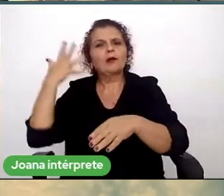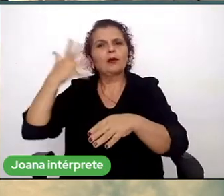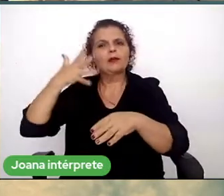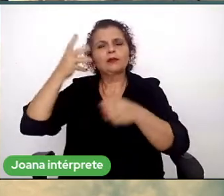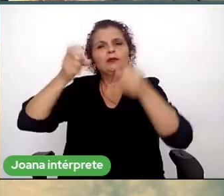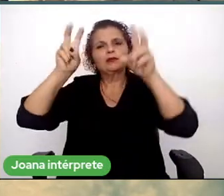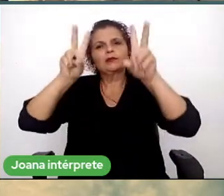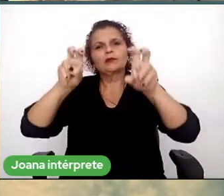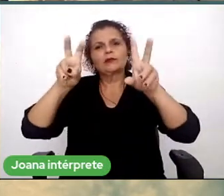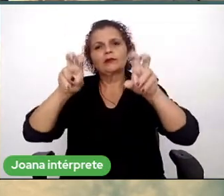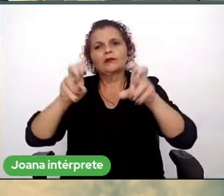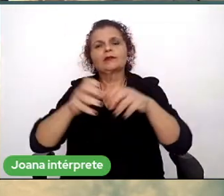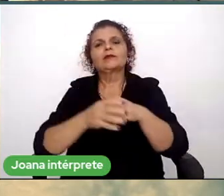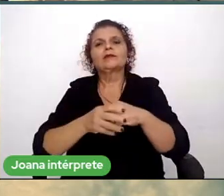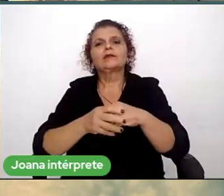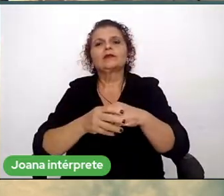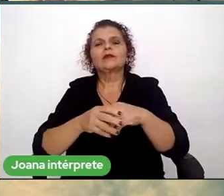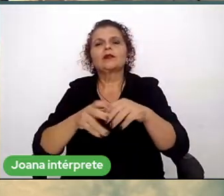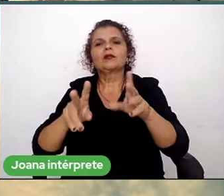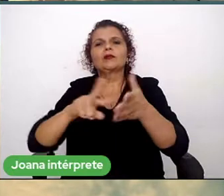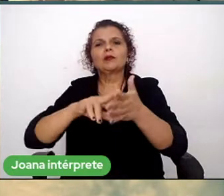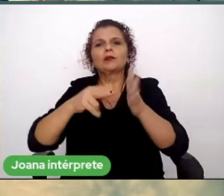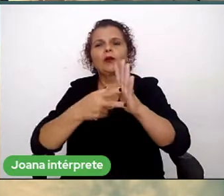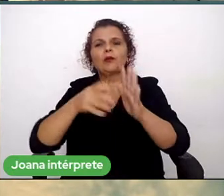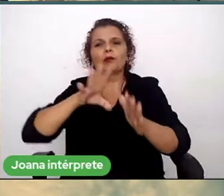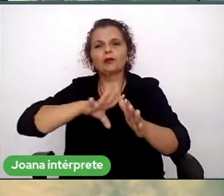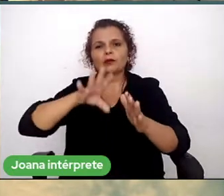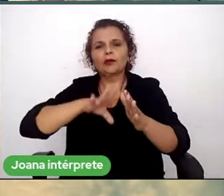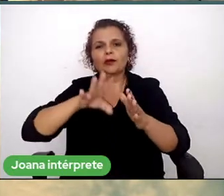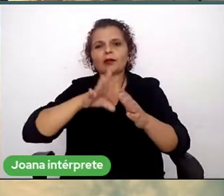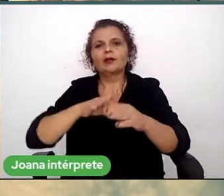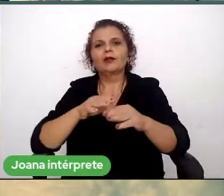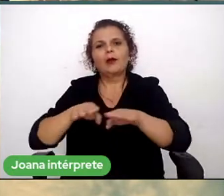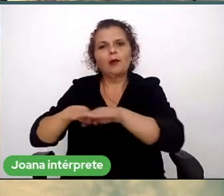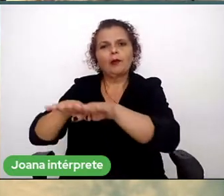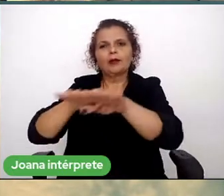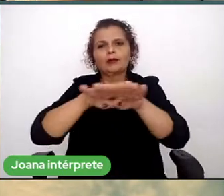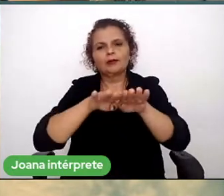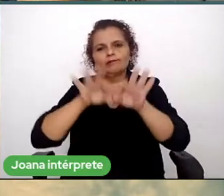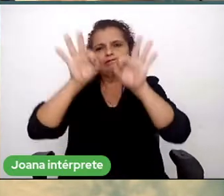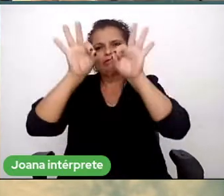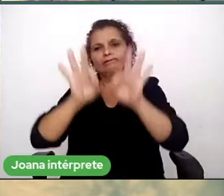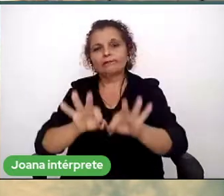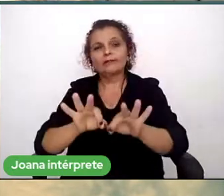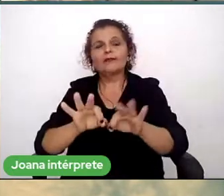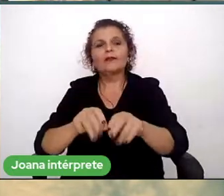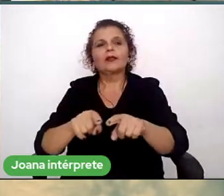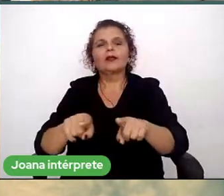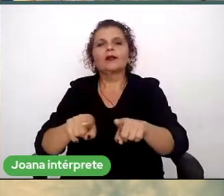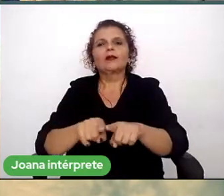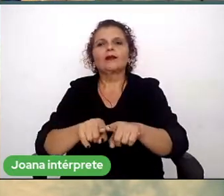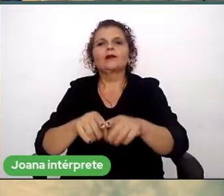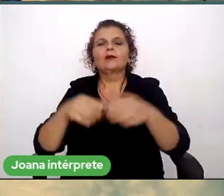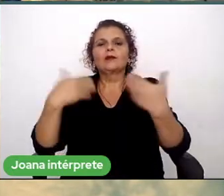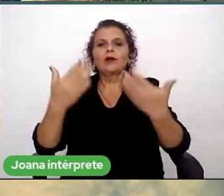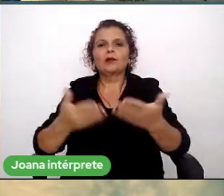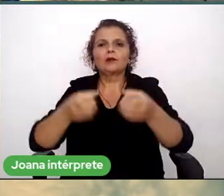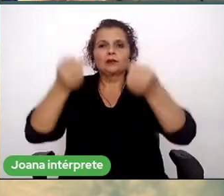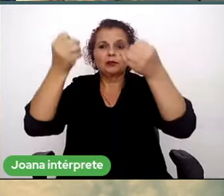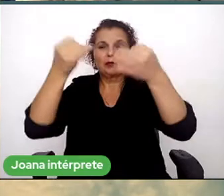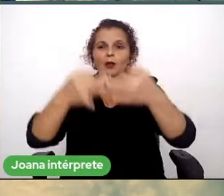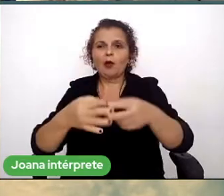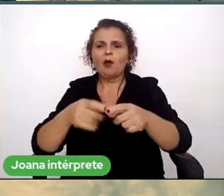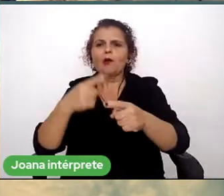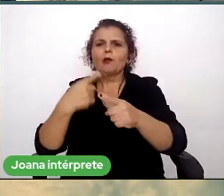sobre sensível default que se traduz para o português como padrões em Fatos Então a gente vai falar um pouquinho sobre